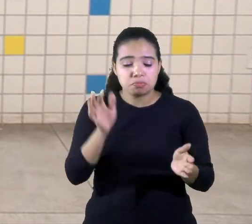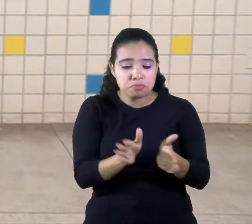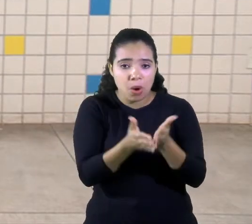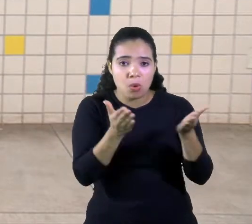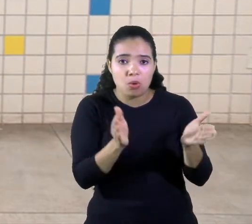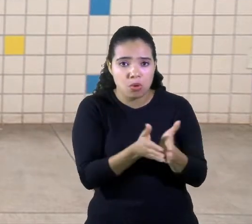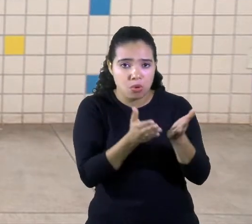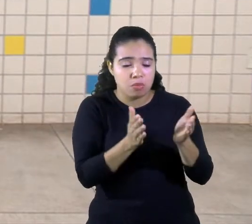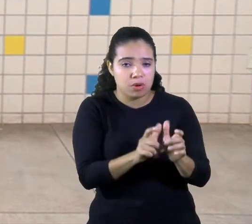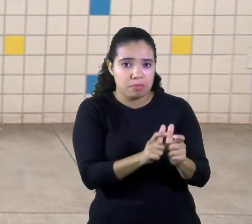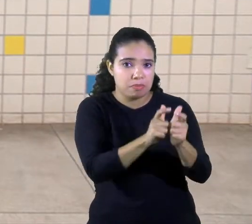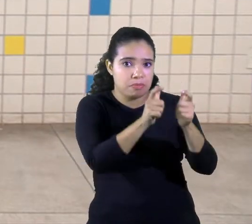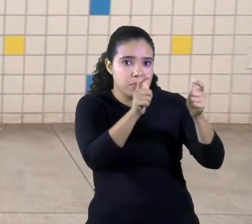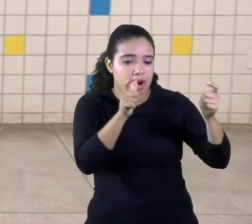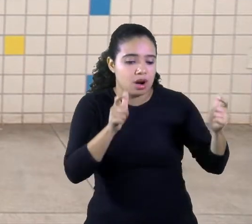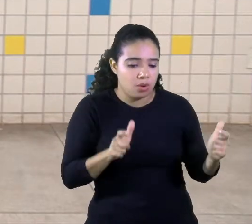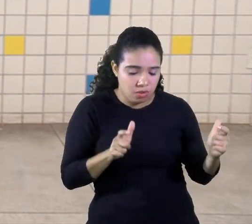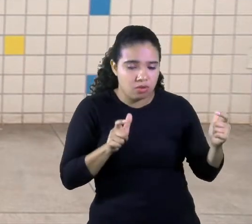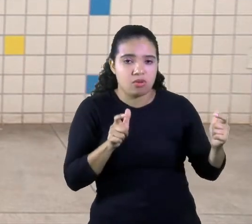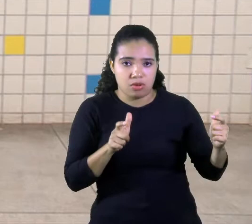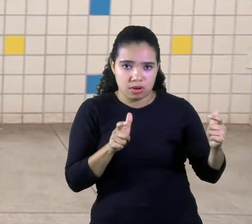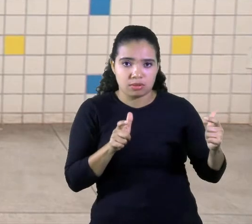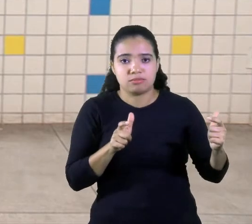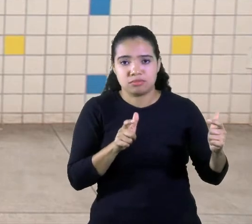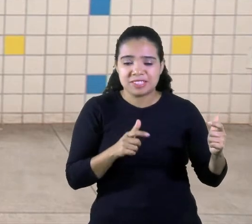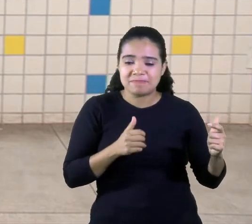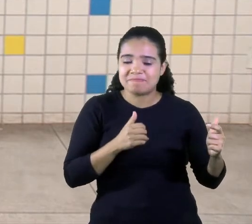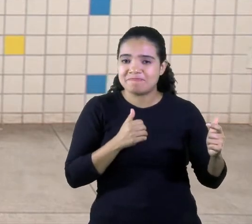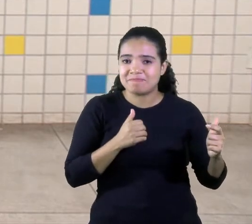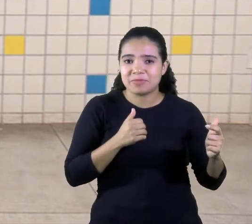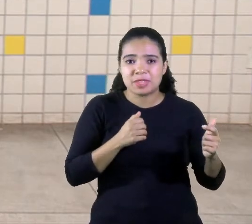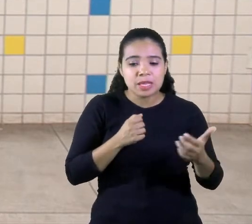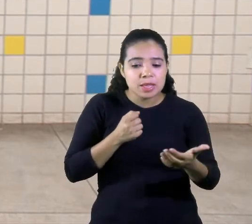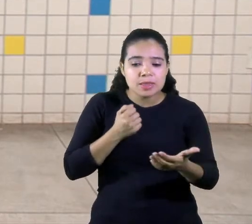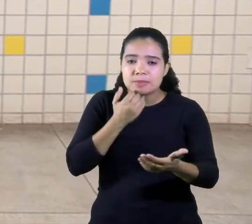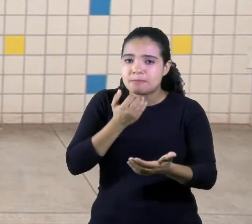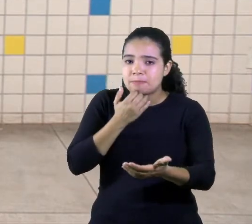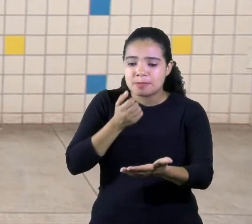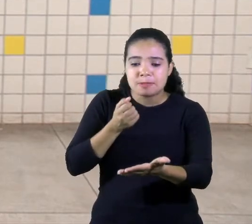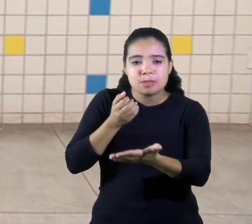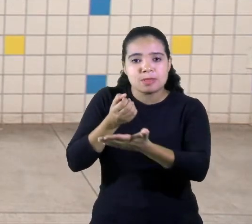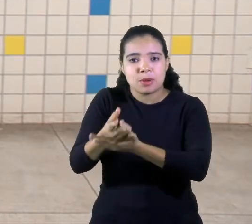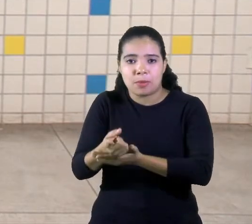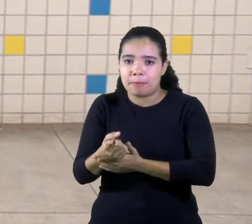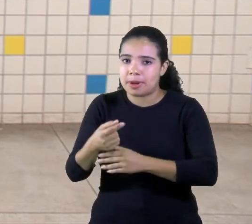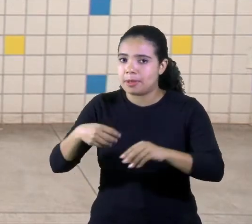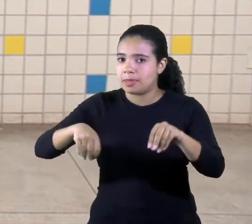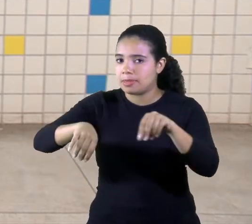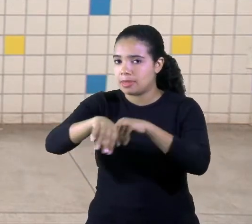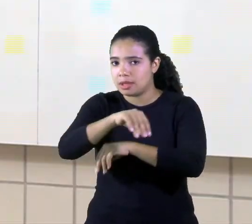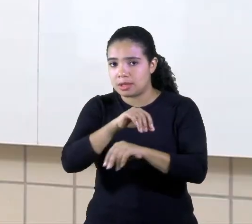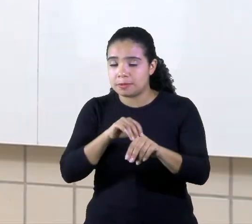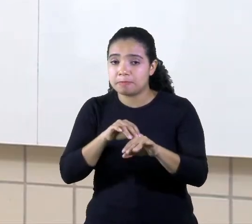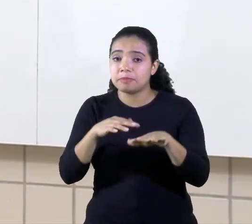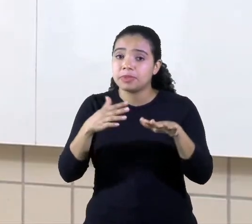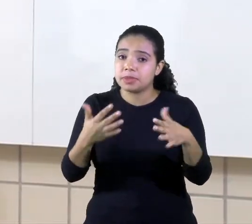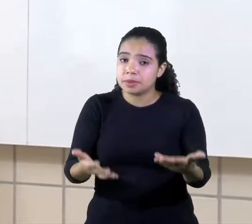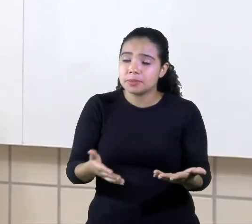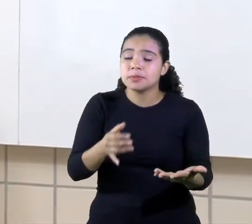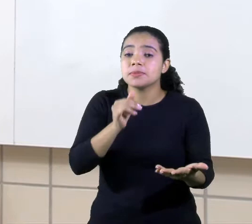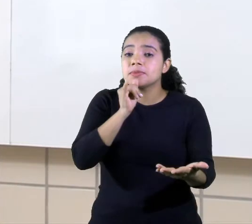a maioria das pessoas no Brasil não consegue ter acesso às terras. Vamos dar um